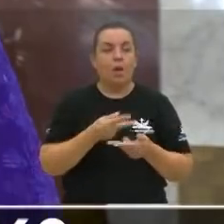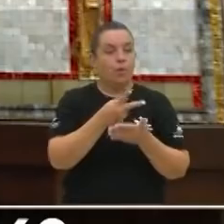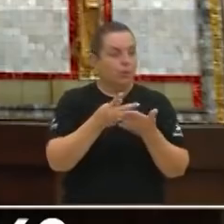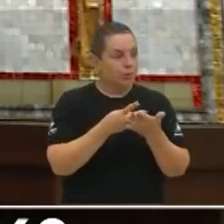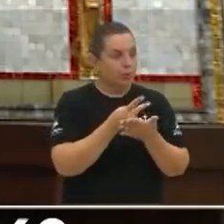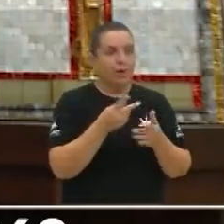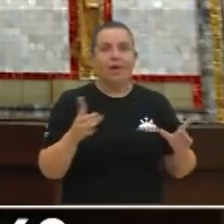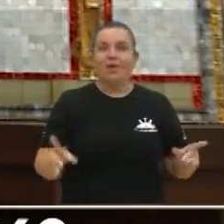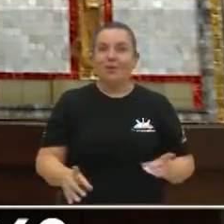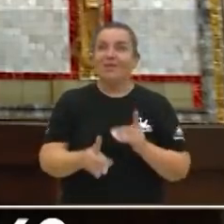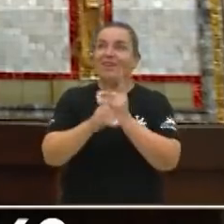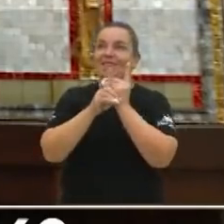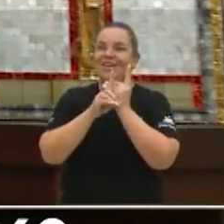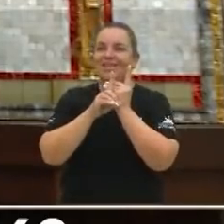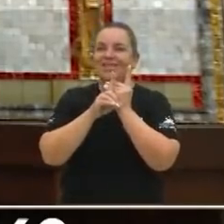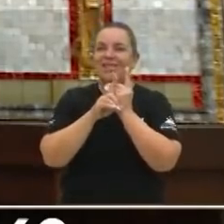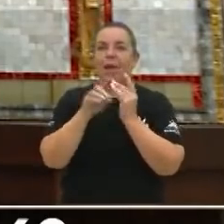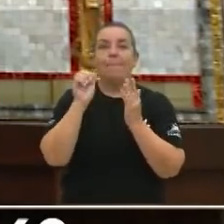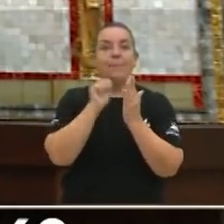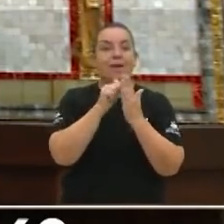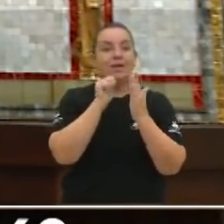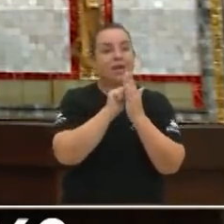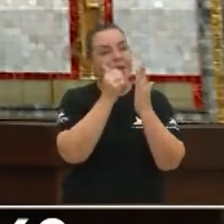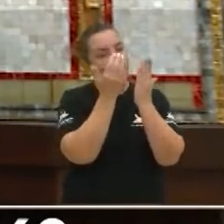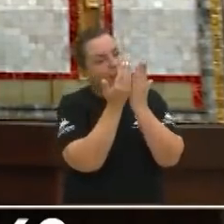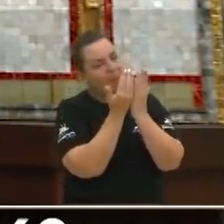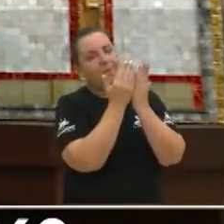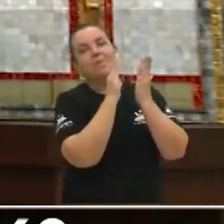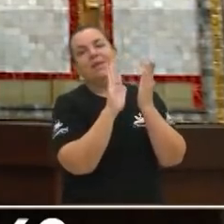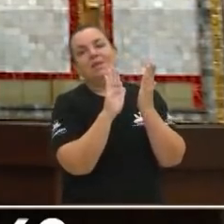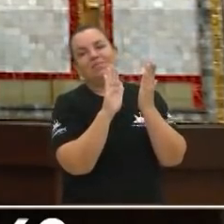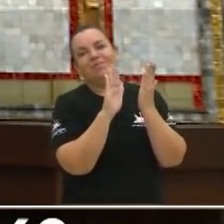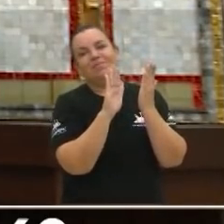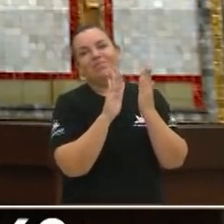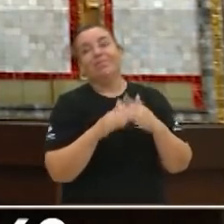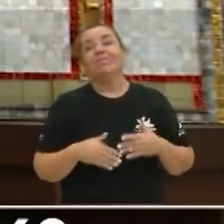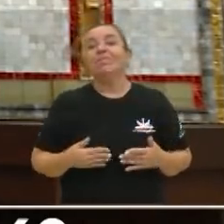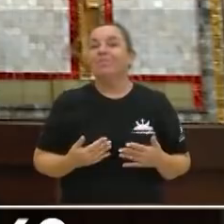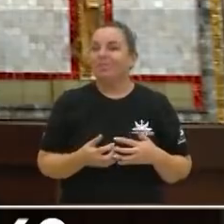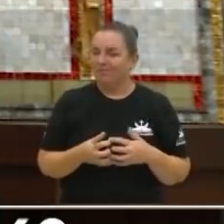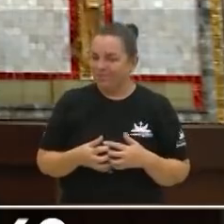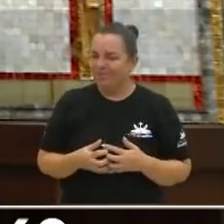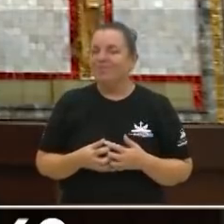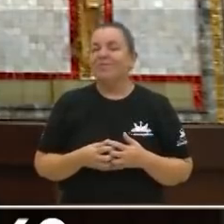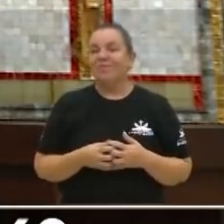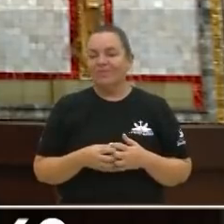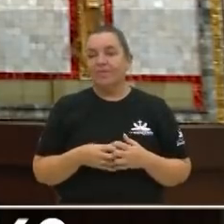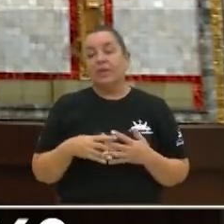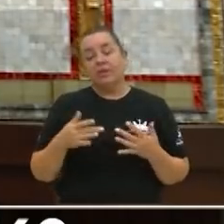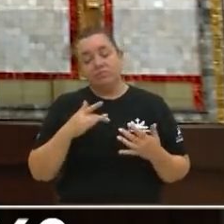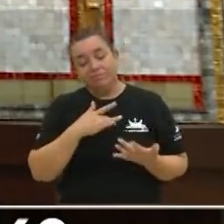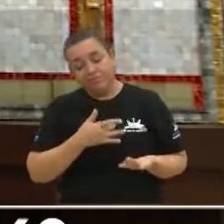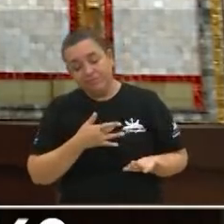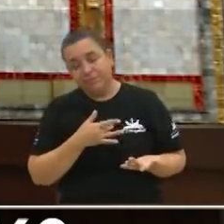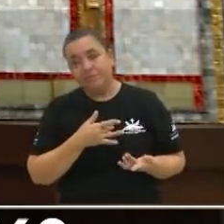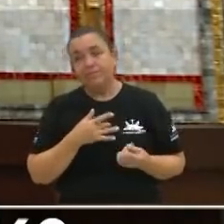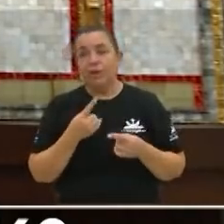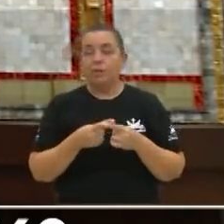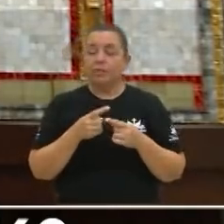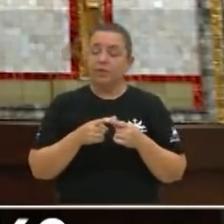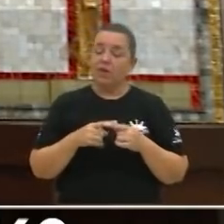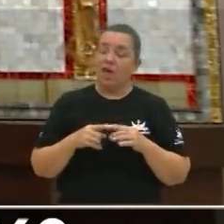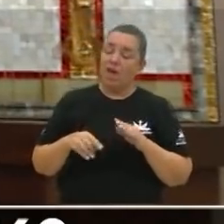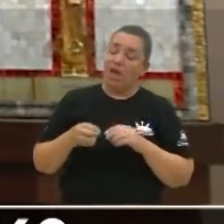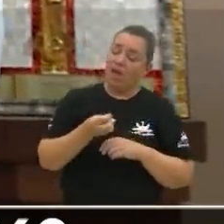procurai e achareis batei EA porta-vos será aberta e É uma pena que as